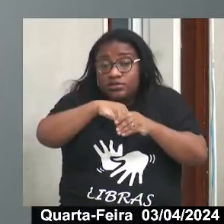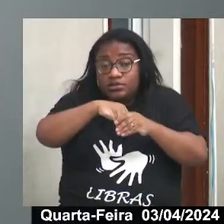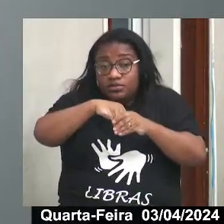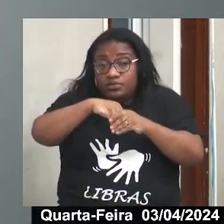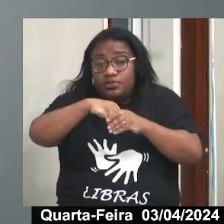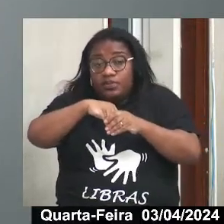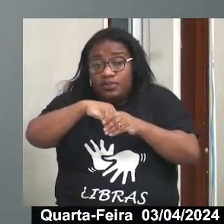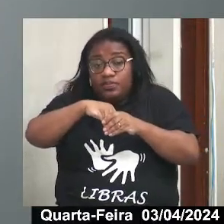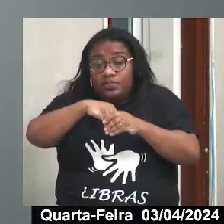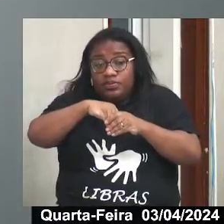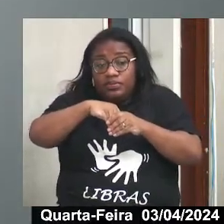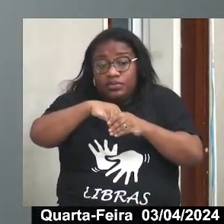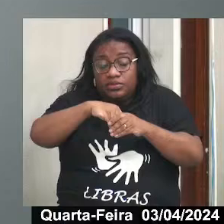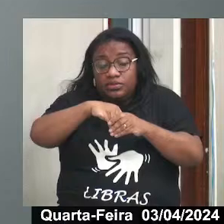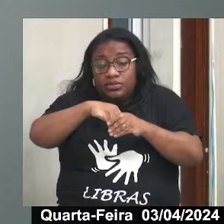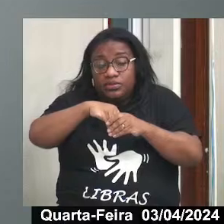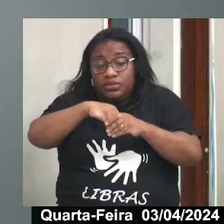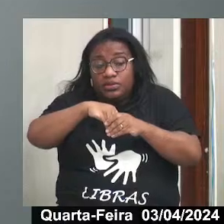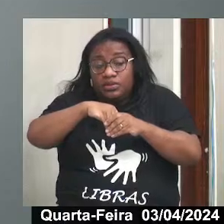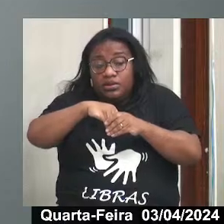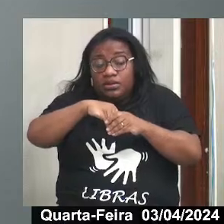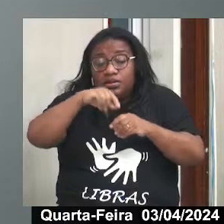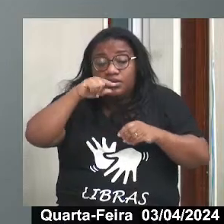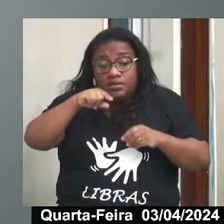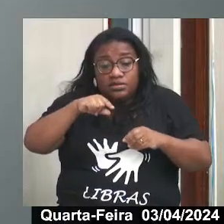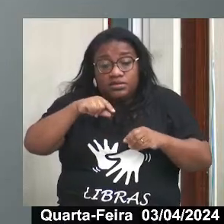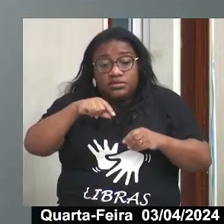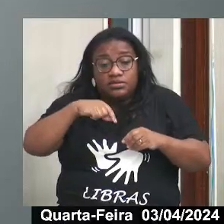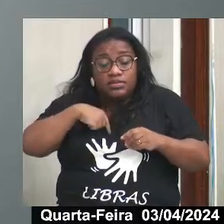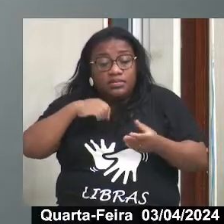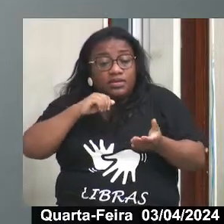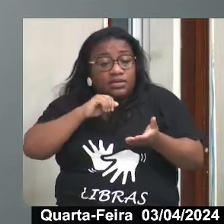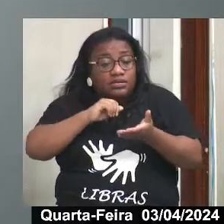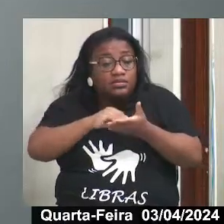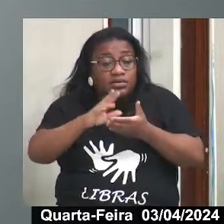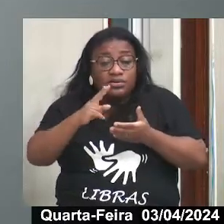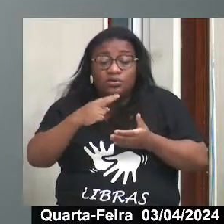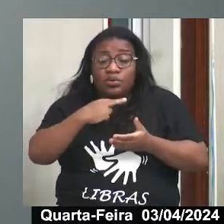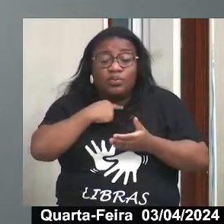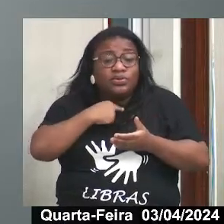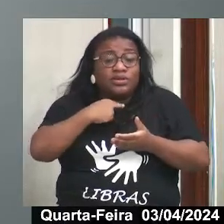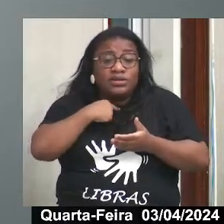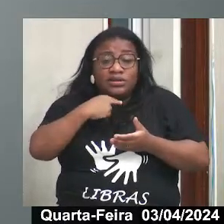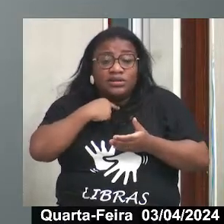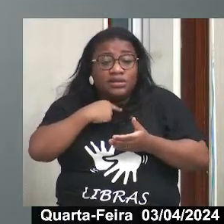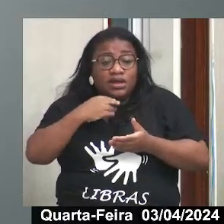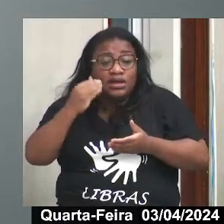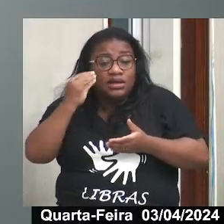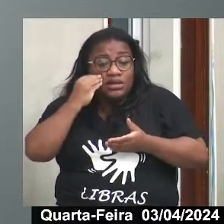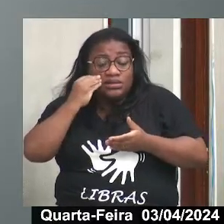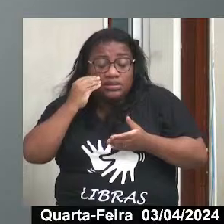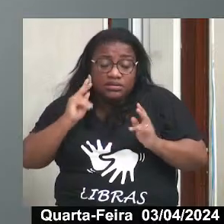Porque, para quem não sabe, se essa cassação persistisse, eu não poderia concorrer às eleições esse ano.